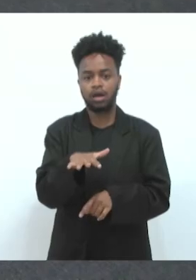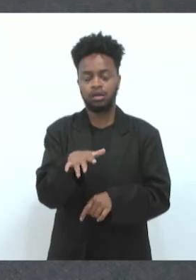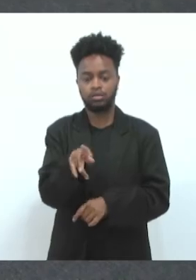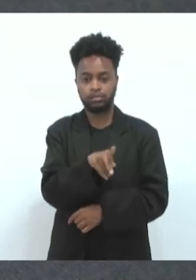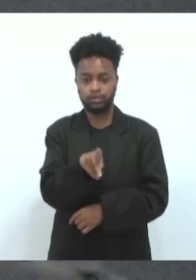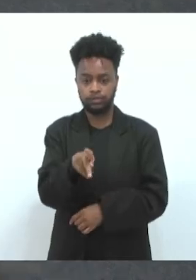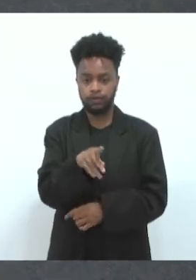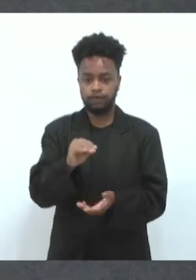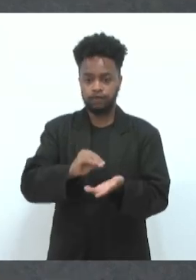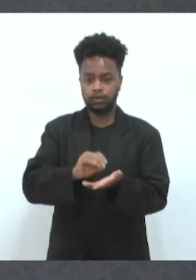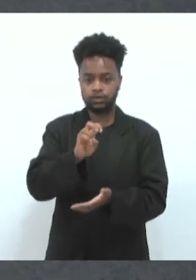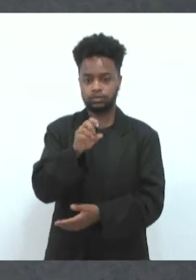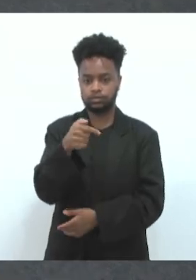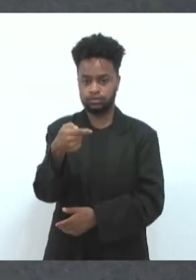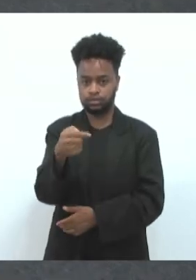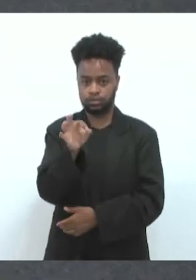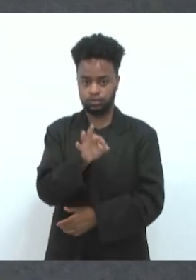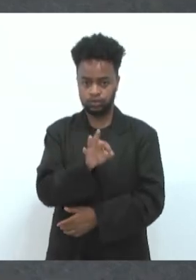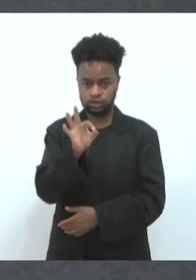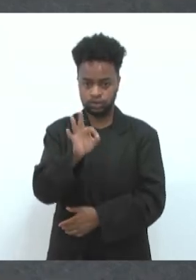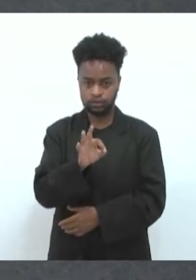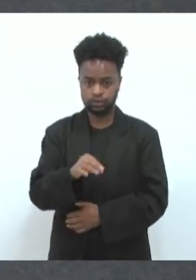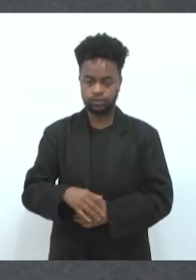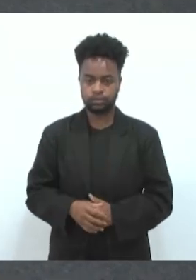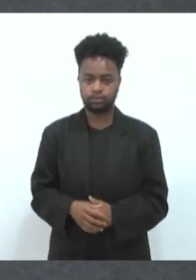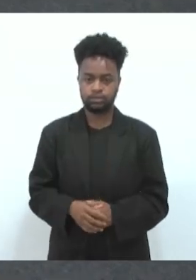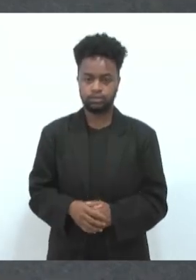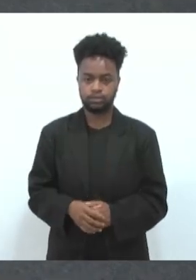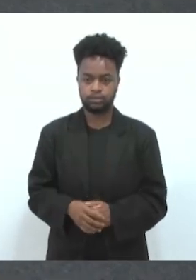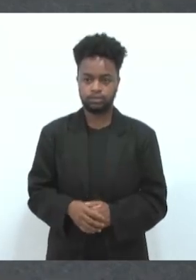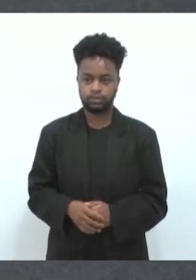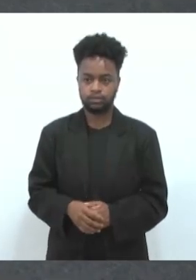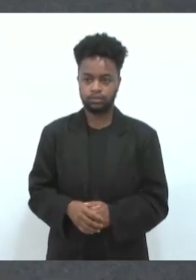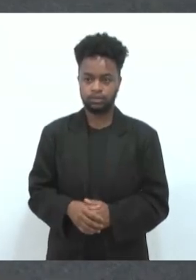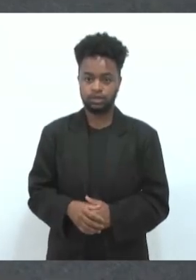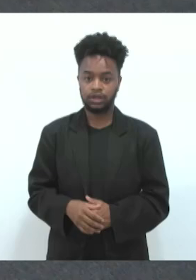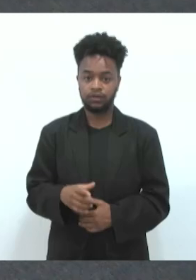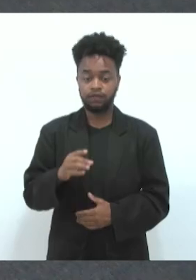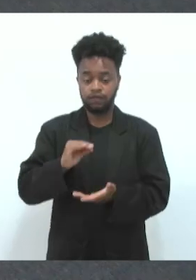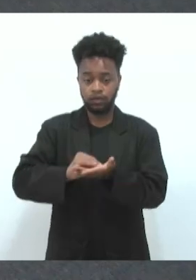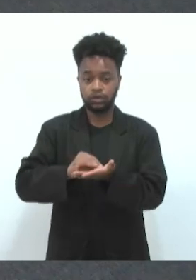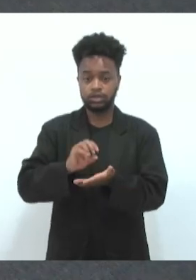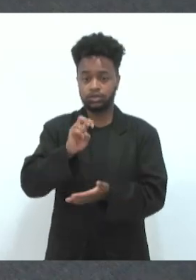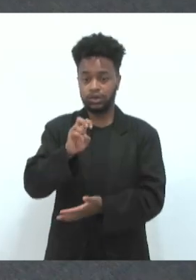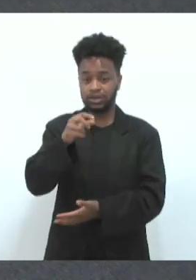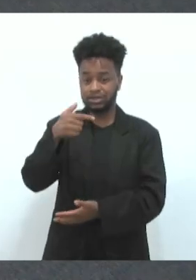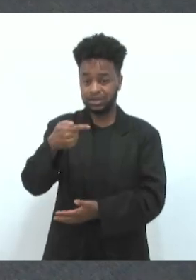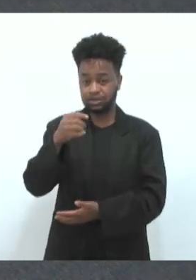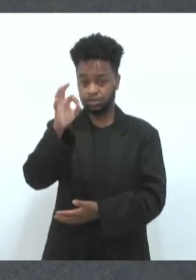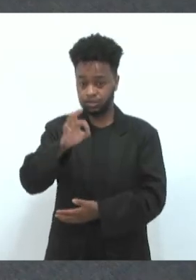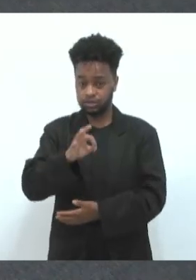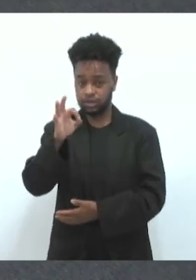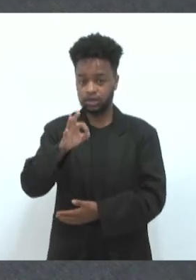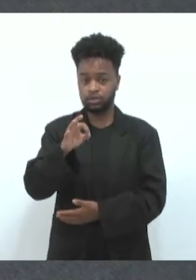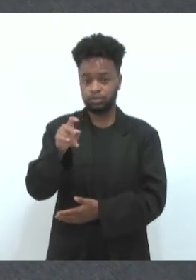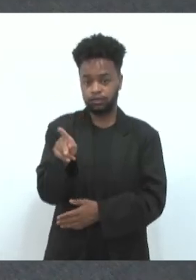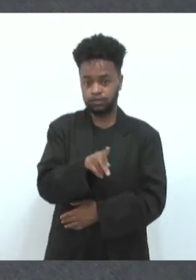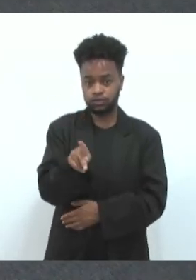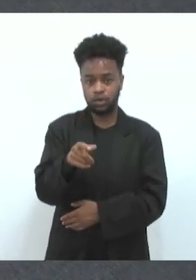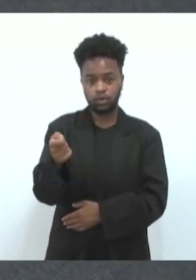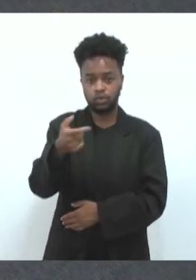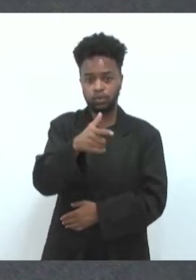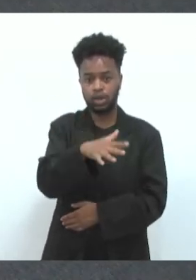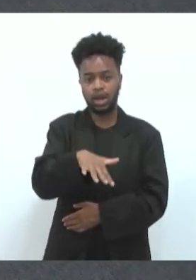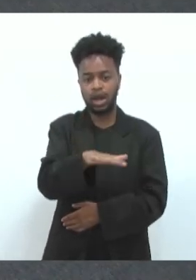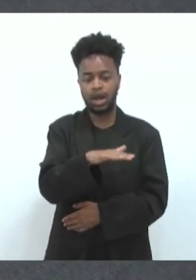de 57%. A gente tem 57 menos professores e professoras do que deveríamos ter na rede.